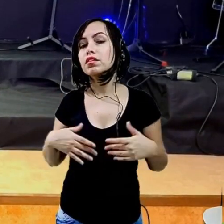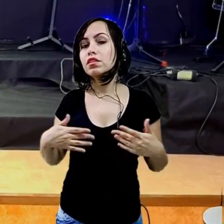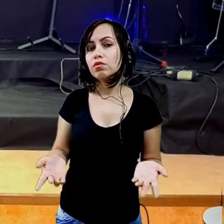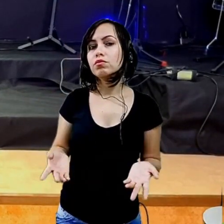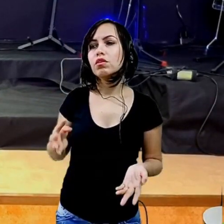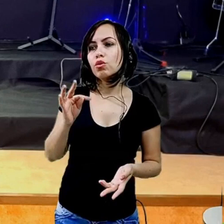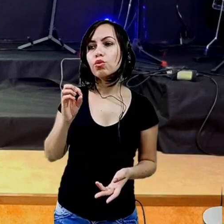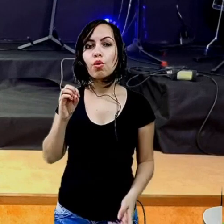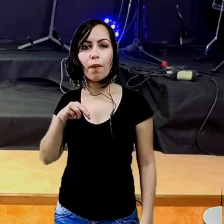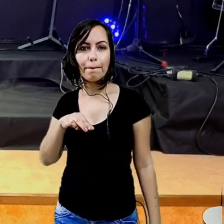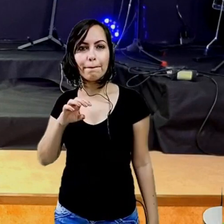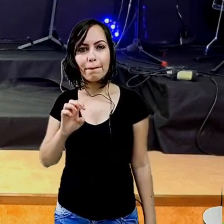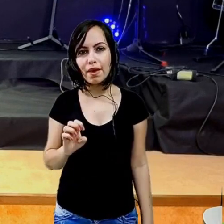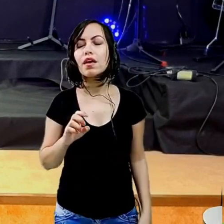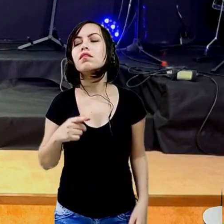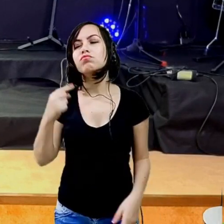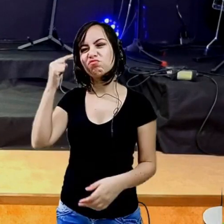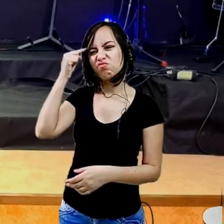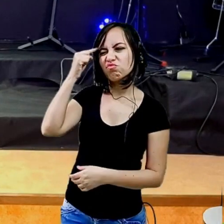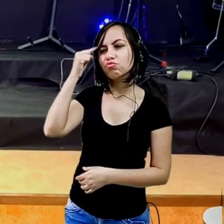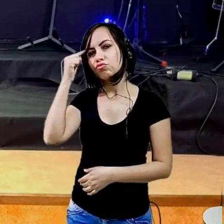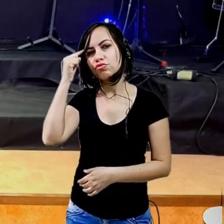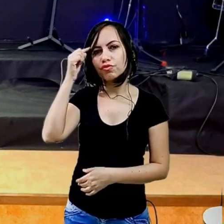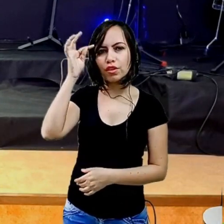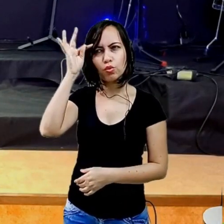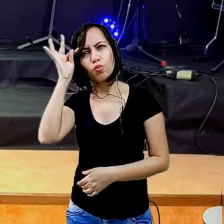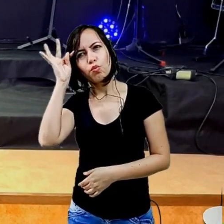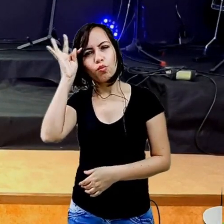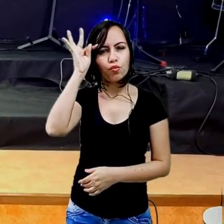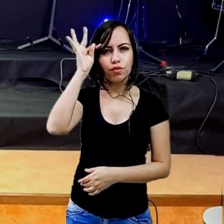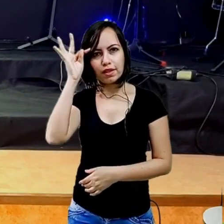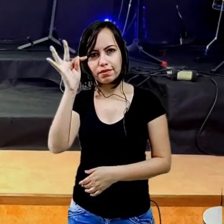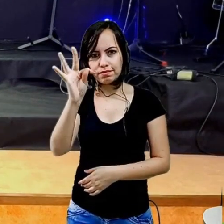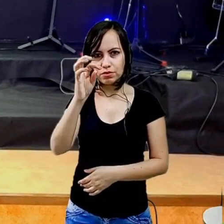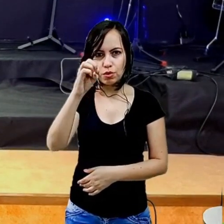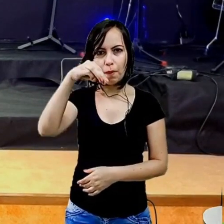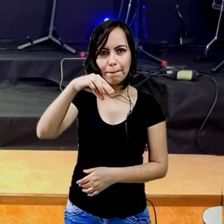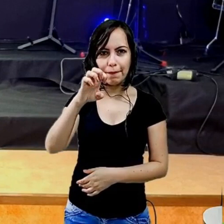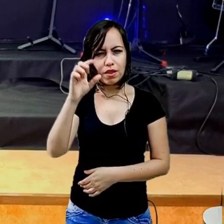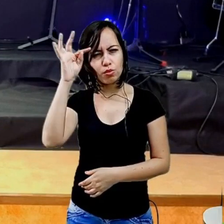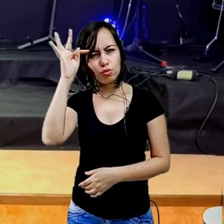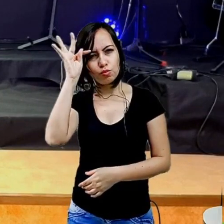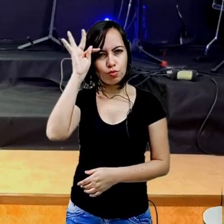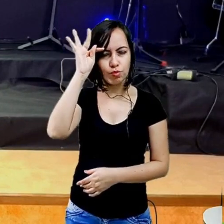Tomé estava com dúvida. Jesus diz: tu ainda não me conheces?